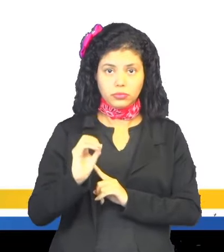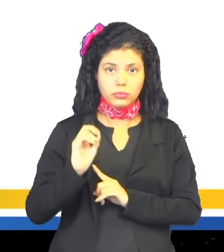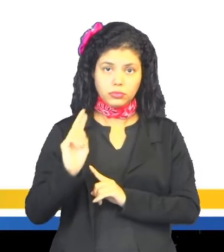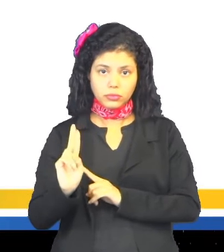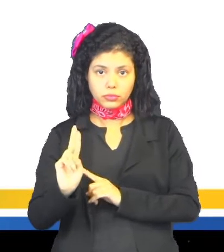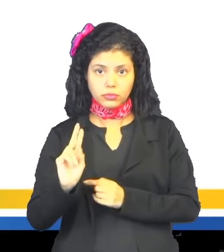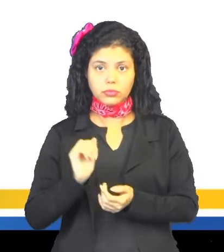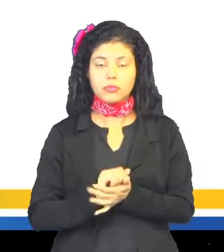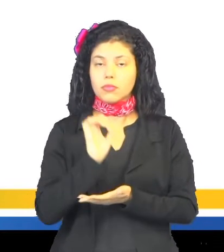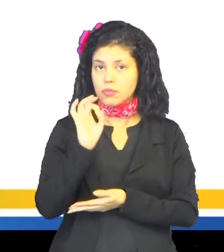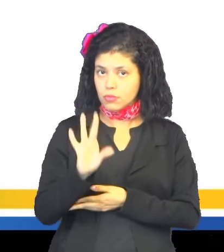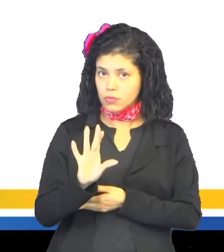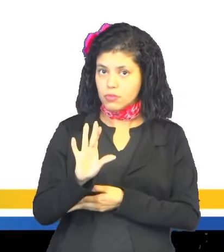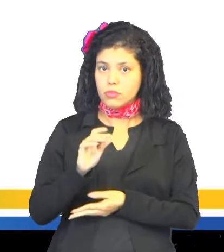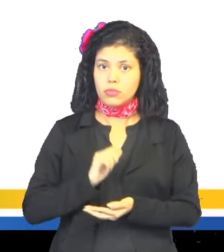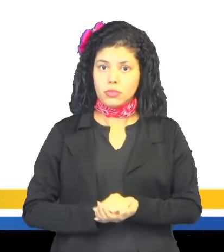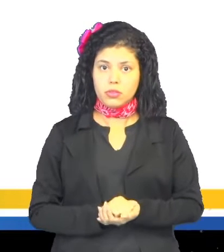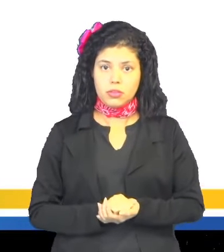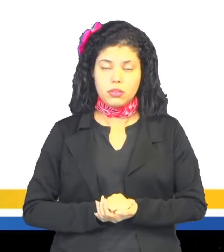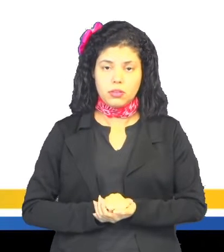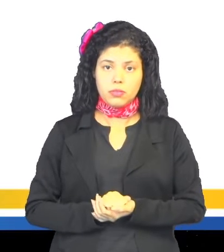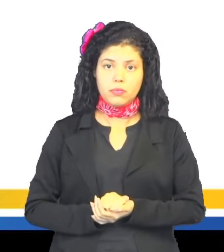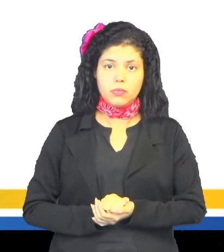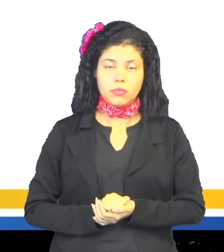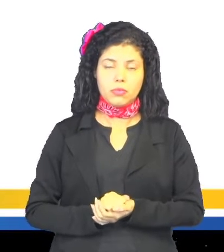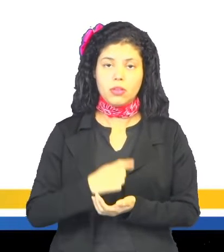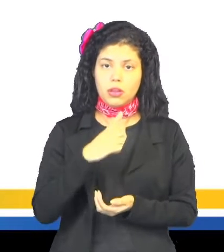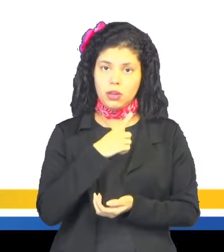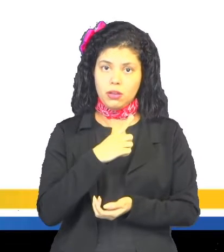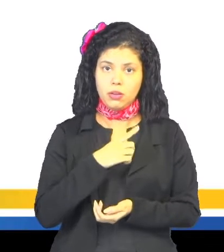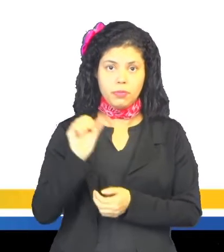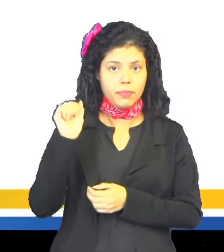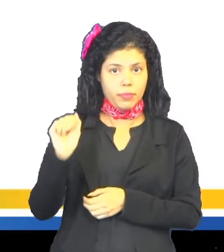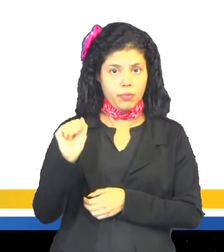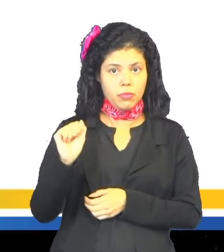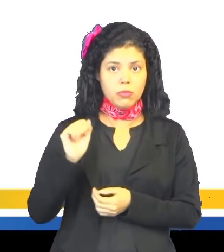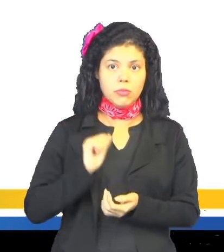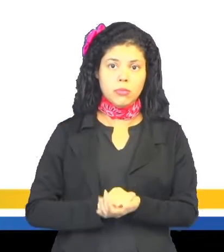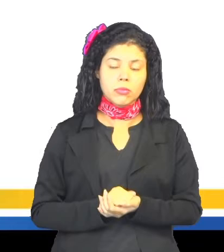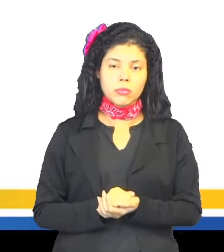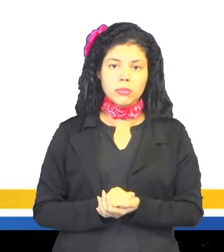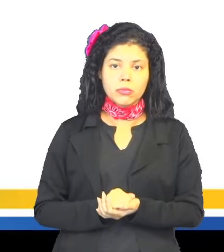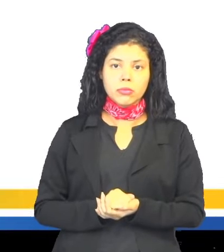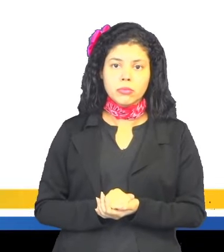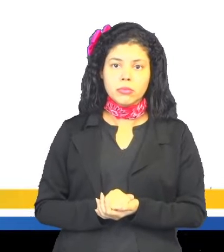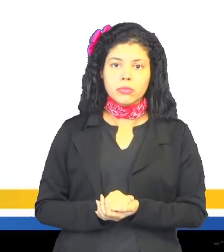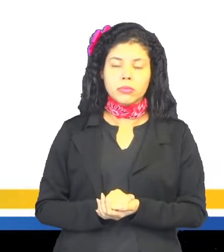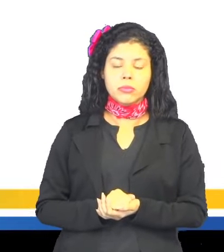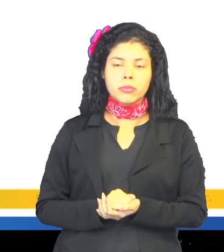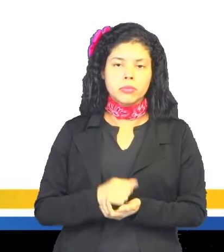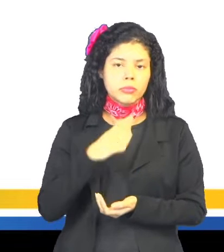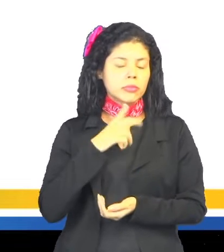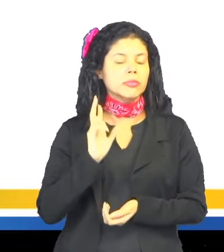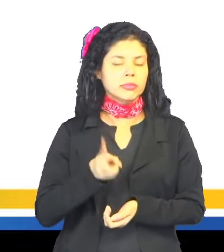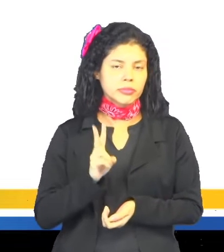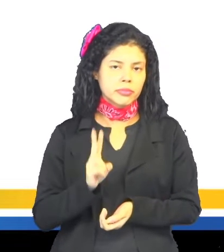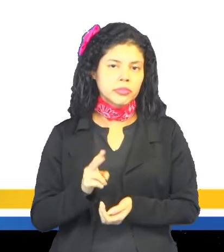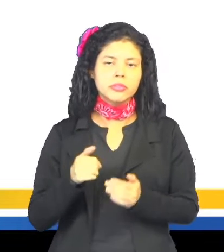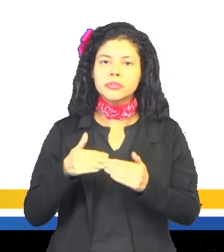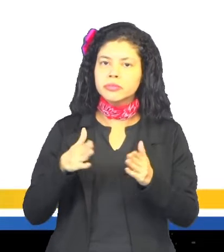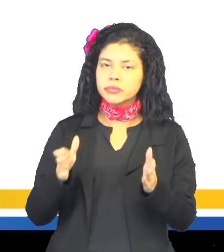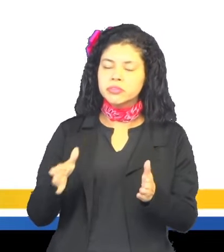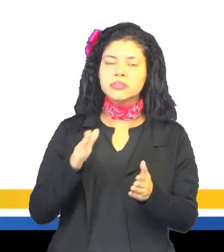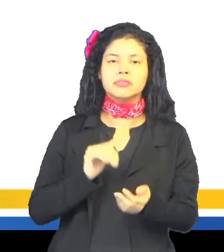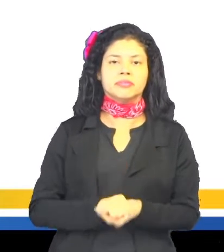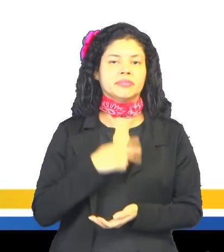oo somente aqui tem o som aberto é ah tá bom então Uai ele vai ter sempre o